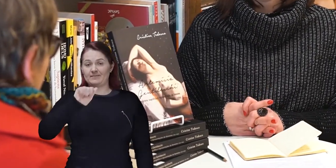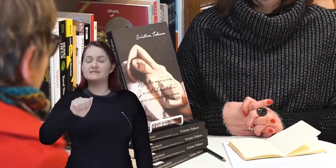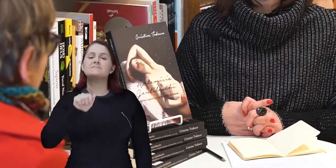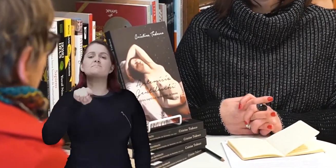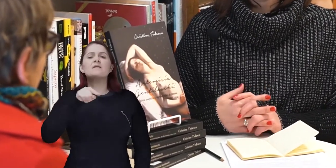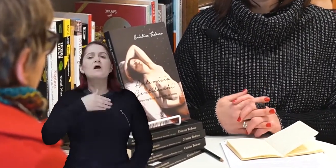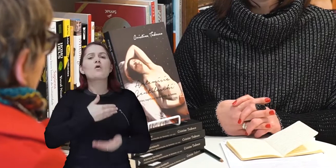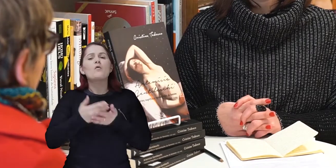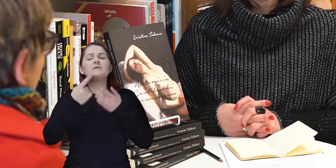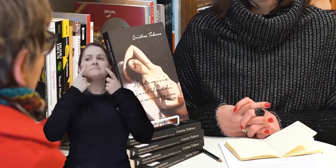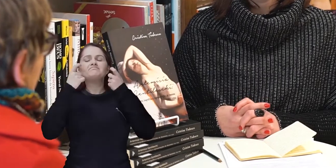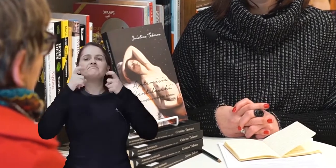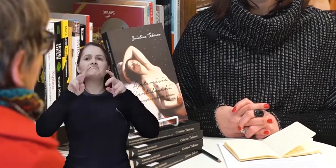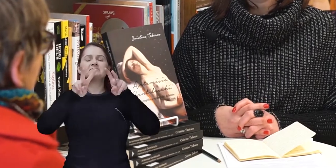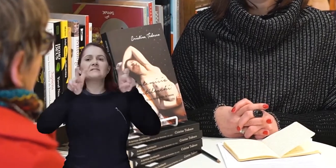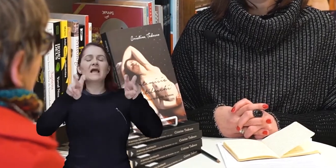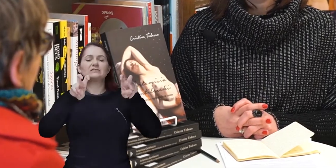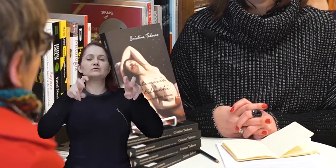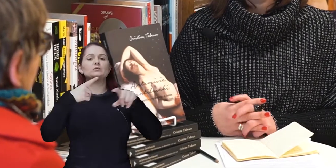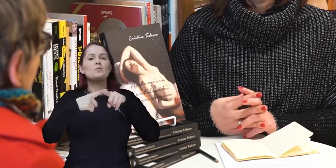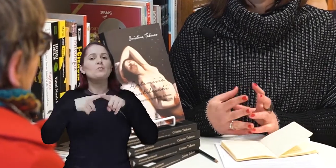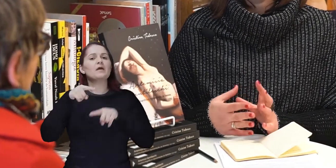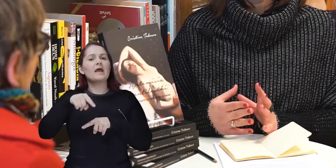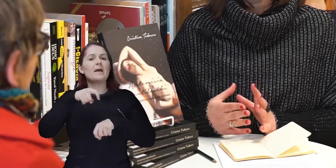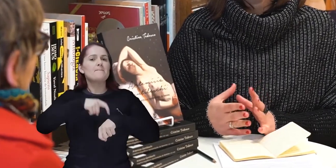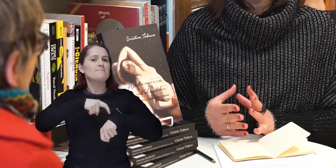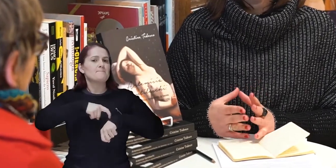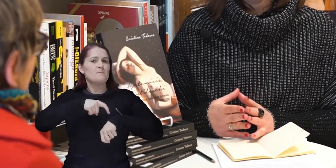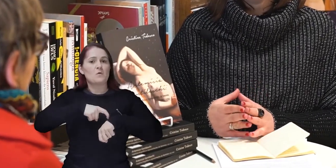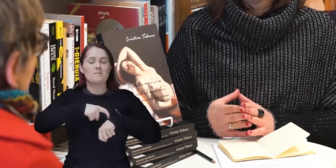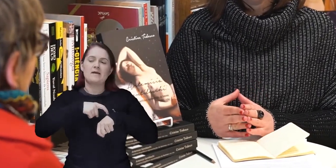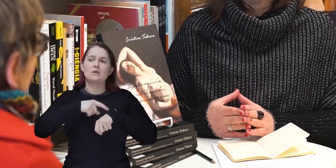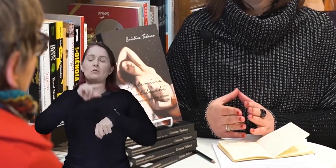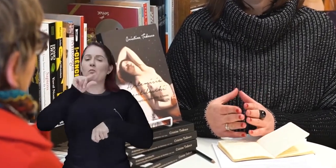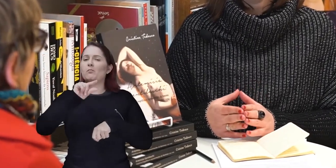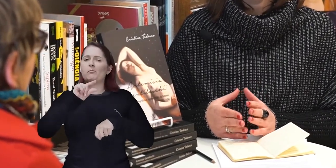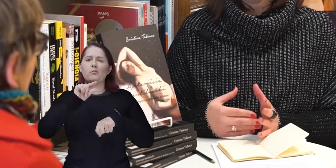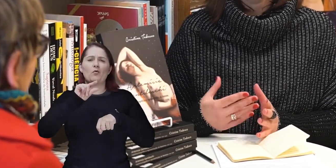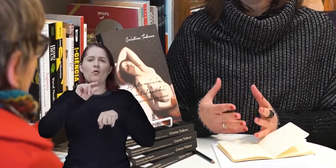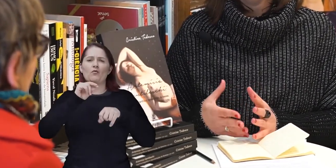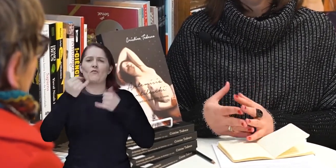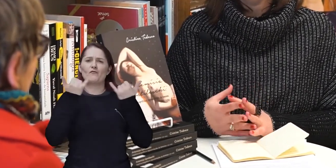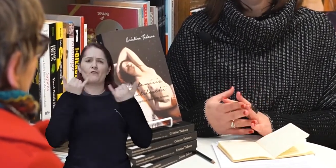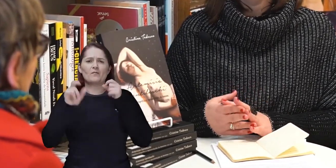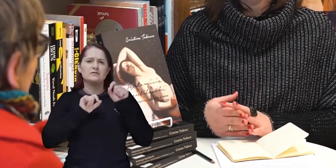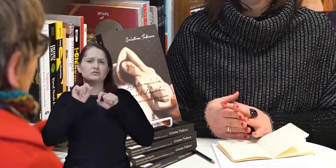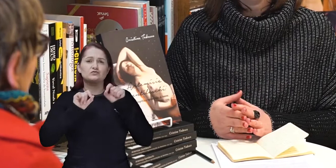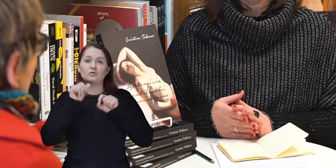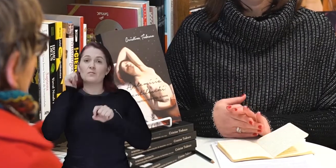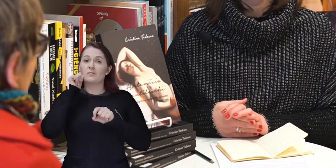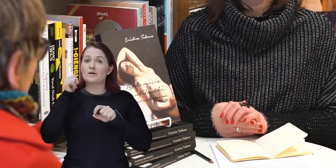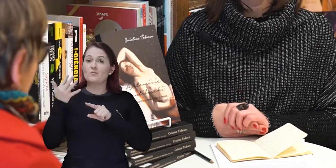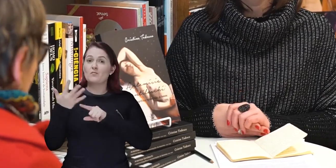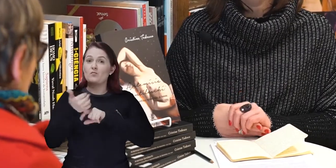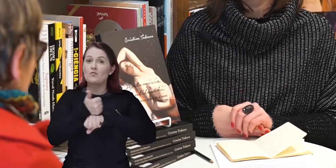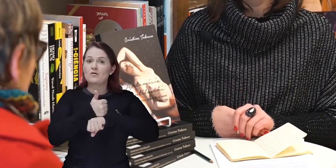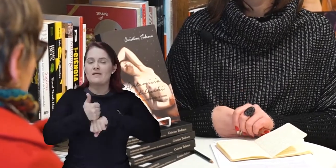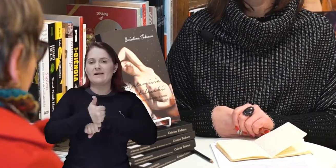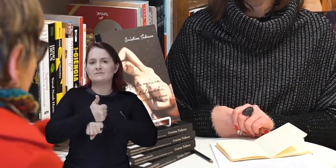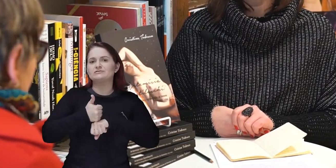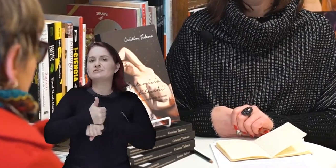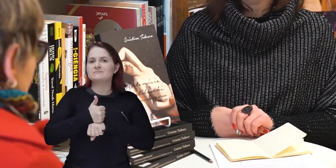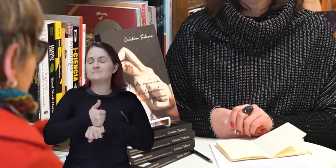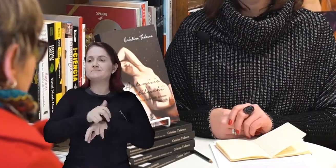tema, também por perceber que era um período da história com pouca produção bibliográfica no que se refere às